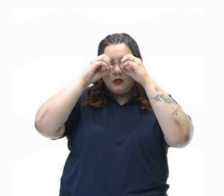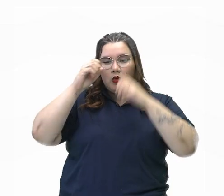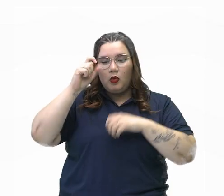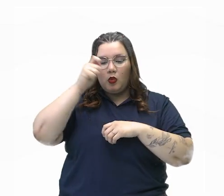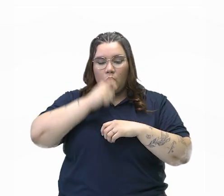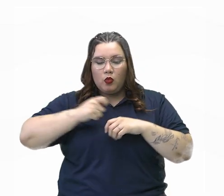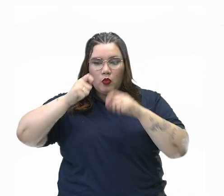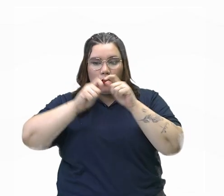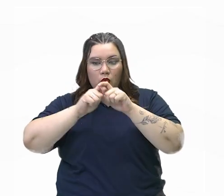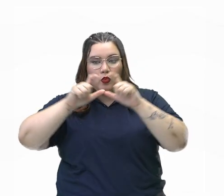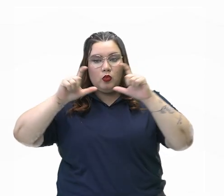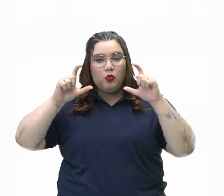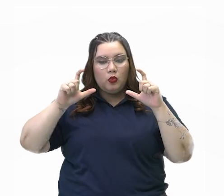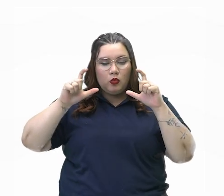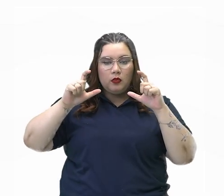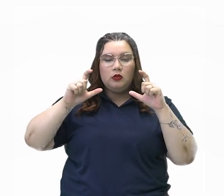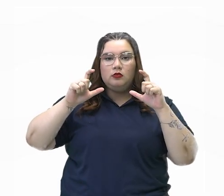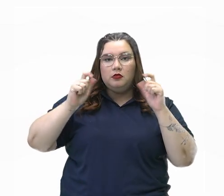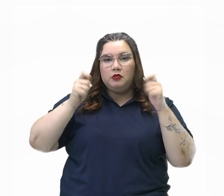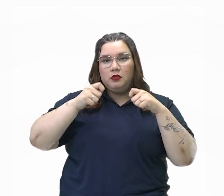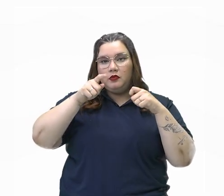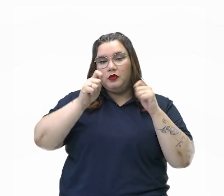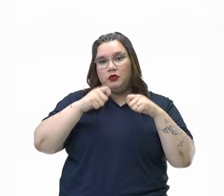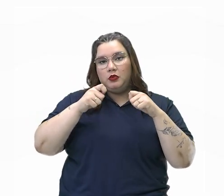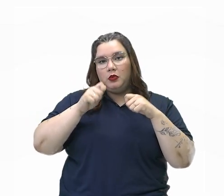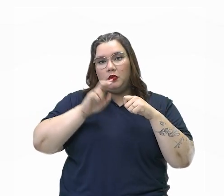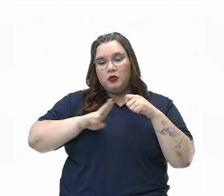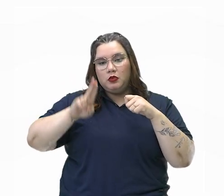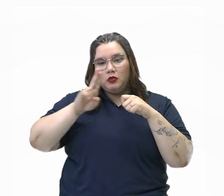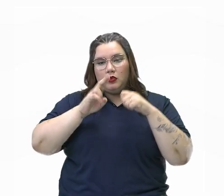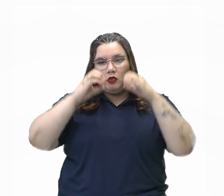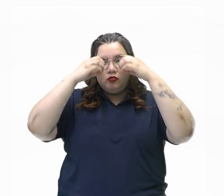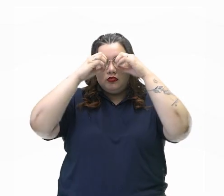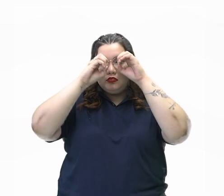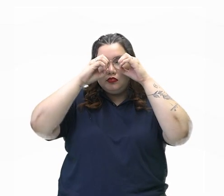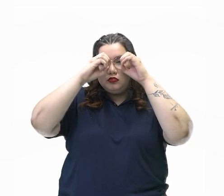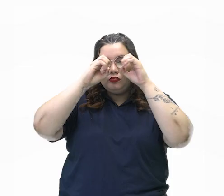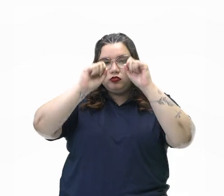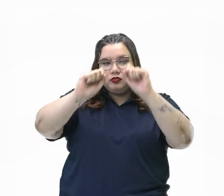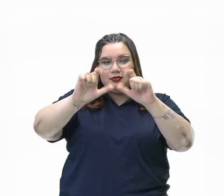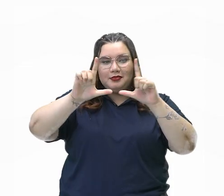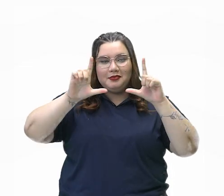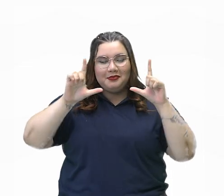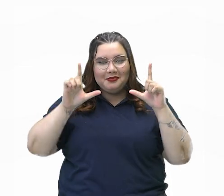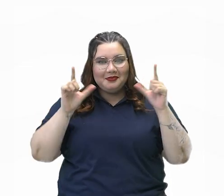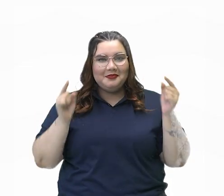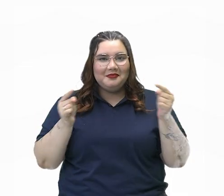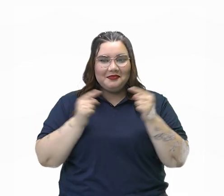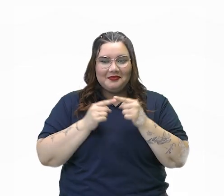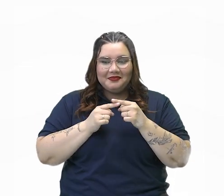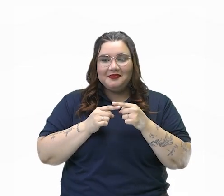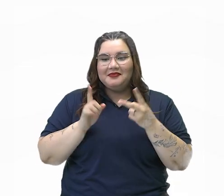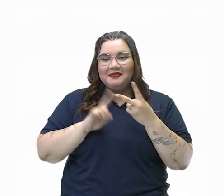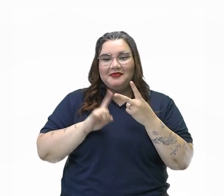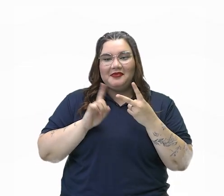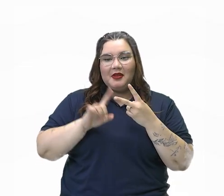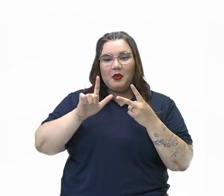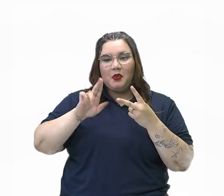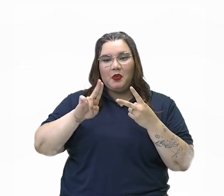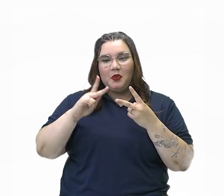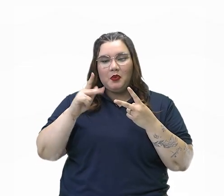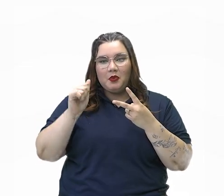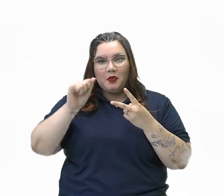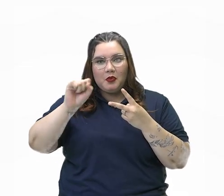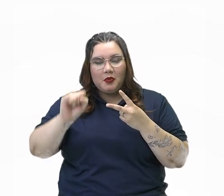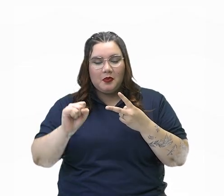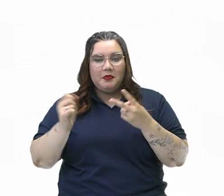binóculos, né? Serve para você observar, ele aproxima, né, os objetos de você. Lupas também são usadas